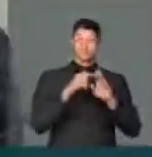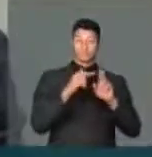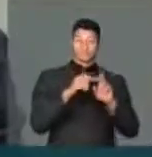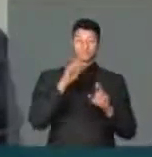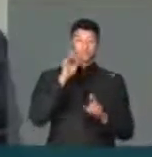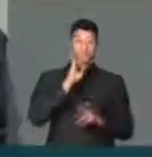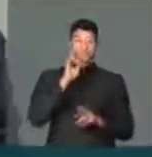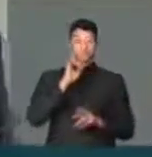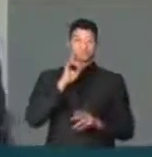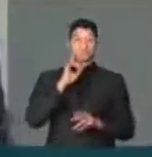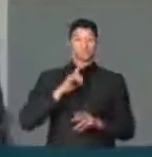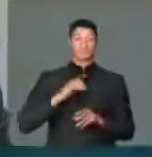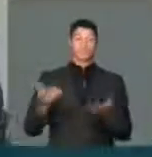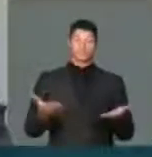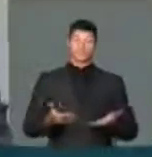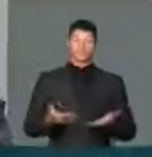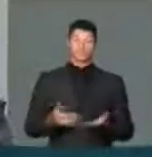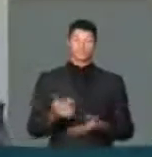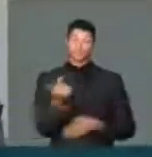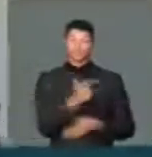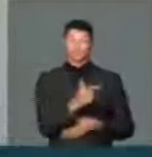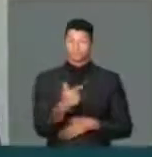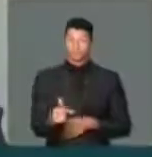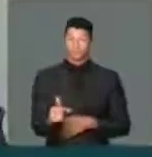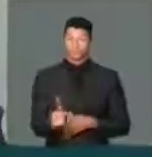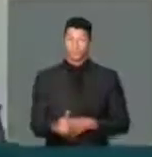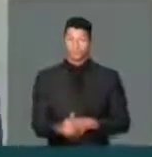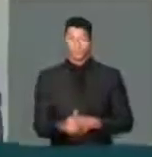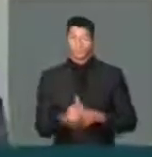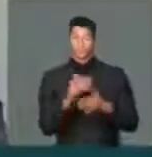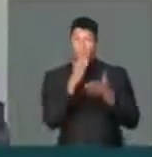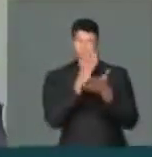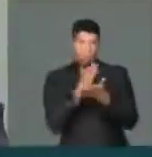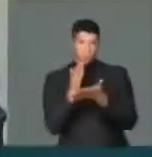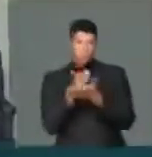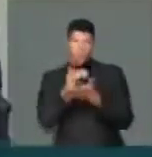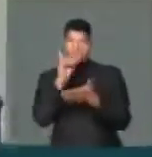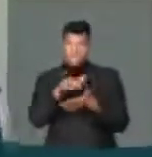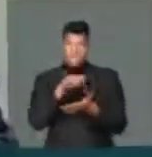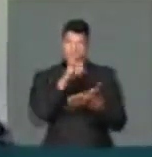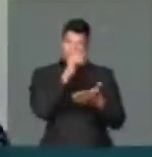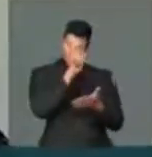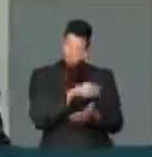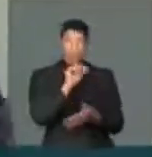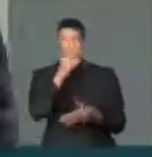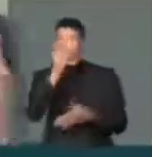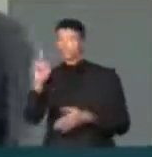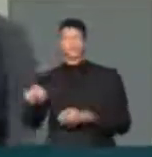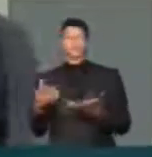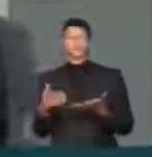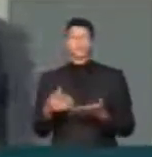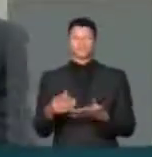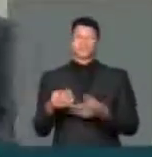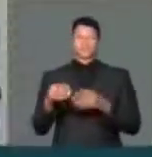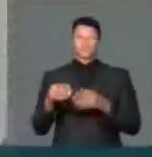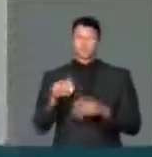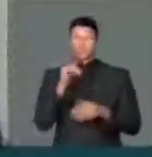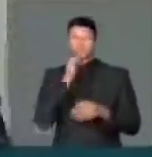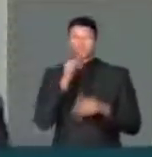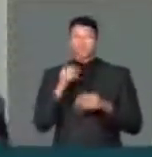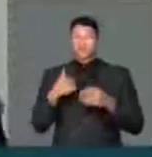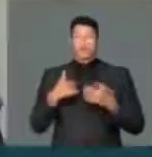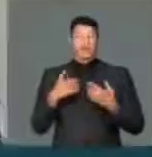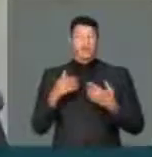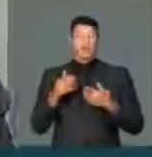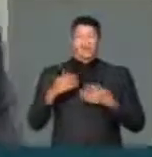que os americanos estejam passando hoje. Não existe meio termo, não existe, é possível ser, sei lá, contra o aborto, mas ao mesmo